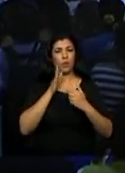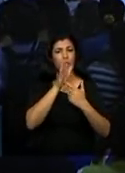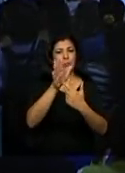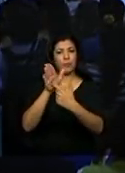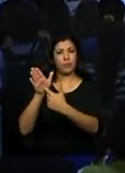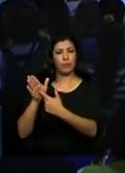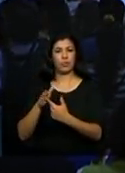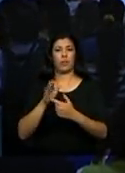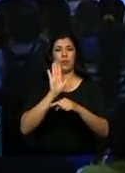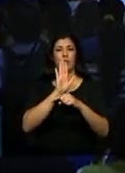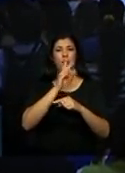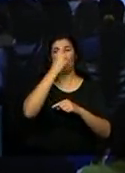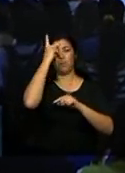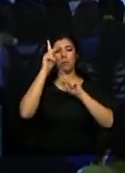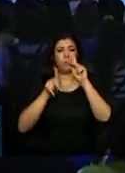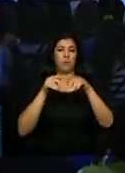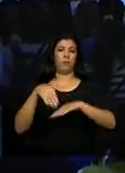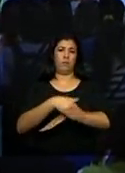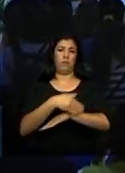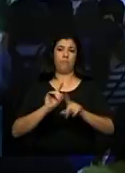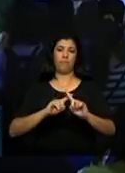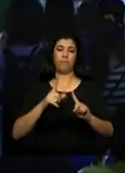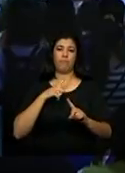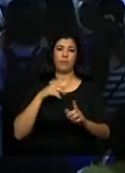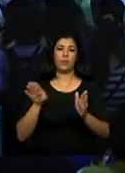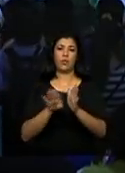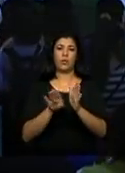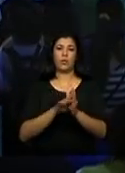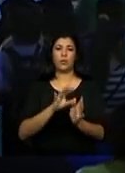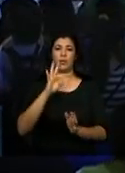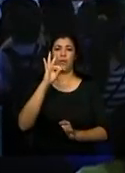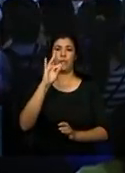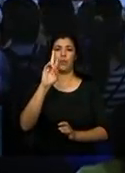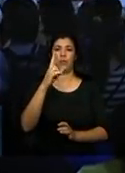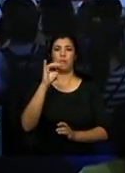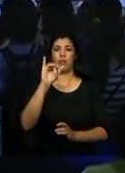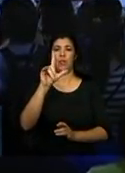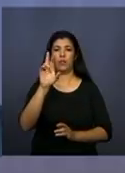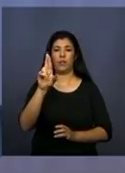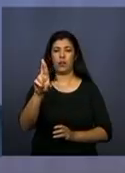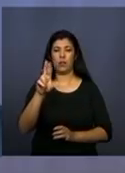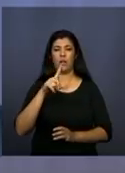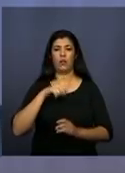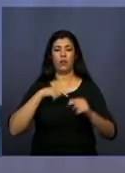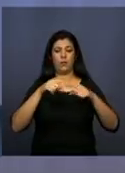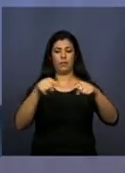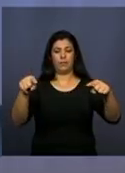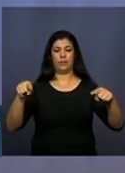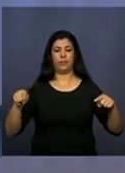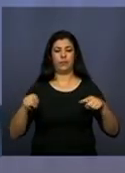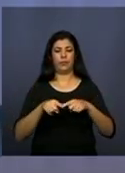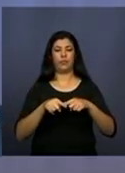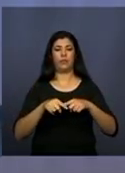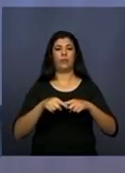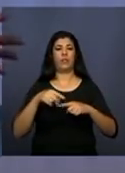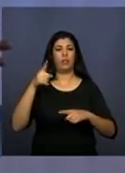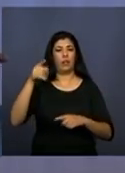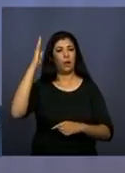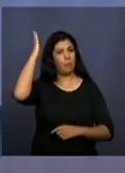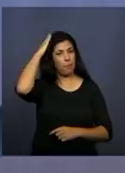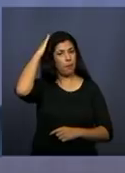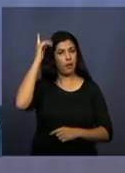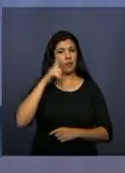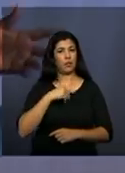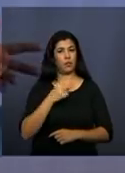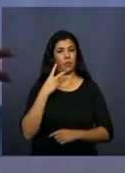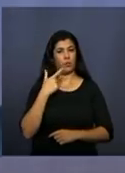de rua. Né? Agora, chegou uns trailer agora para o consultório na rua. Né? Paraná recebe agora 2 trailers,